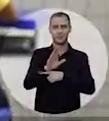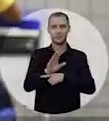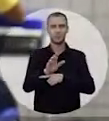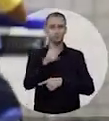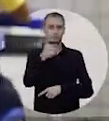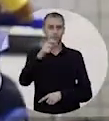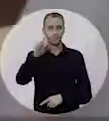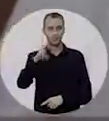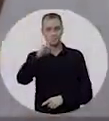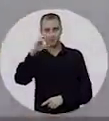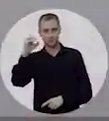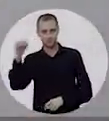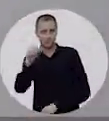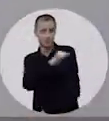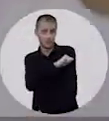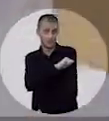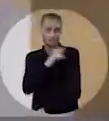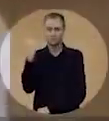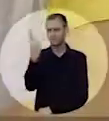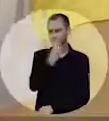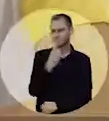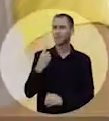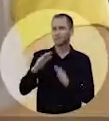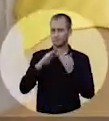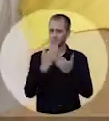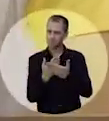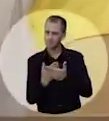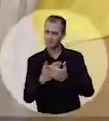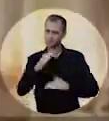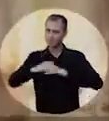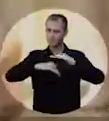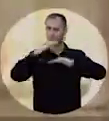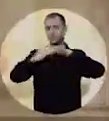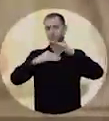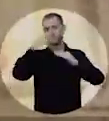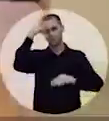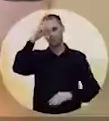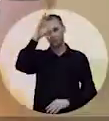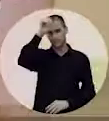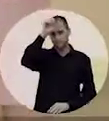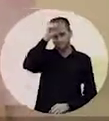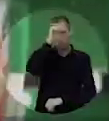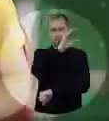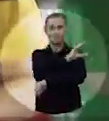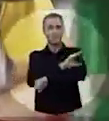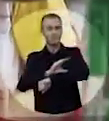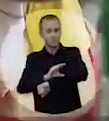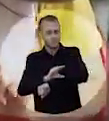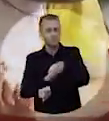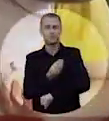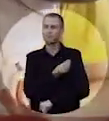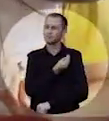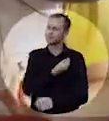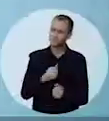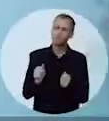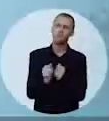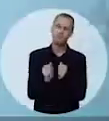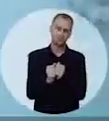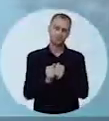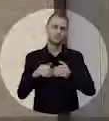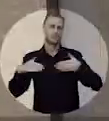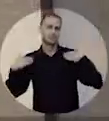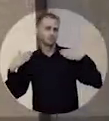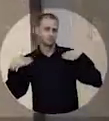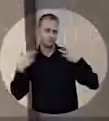delas. Com toda a estrutura para o aprendizado, a cultura, a convivência e